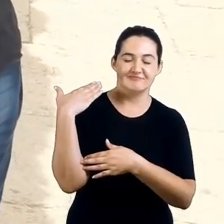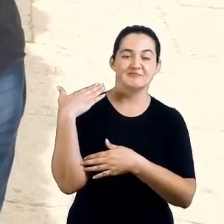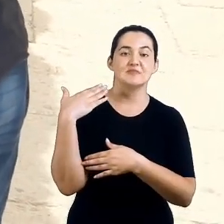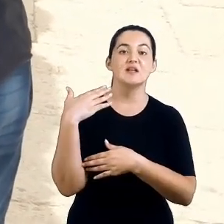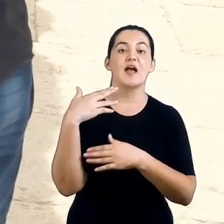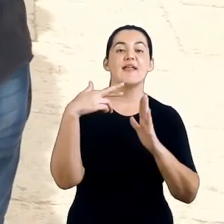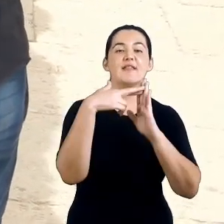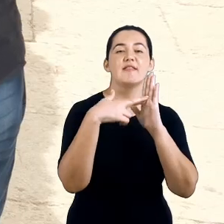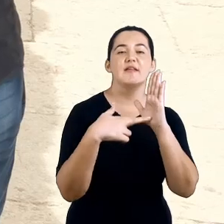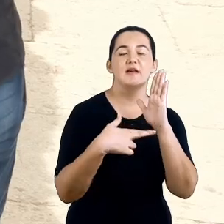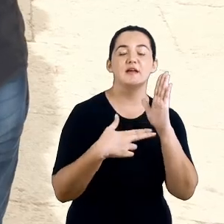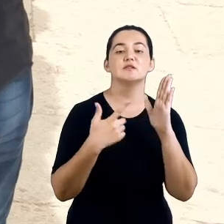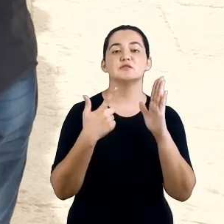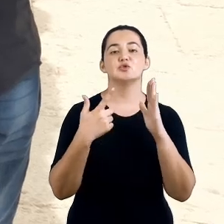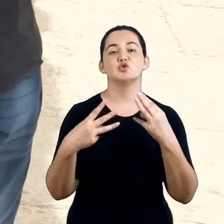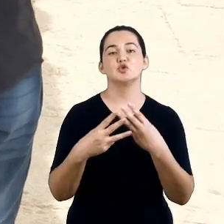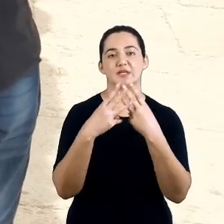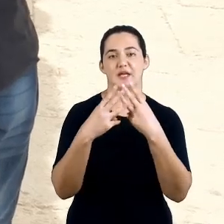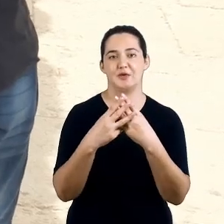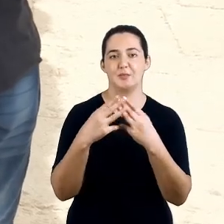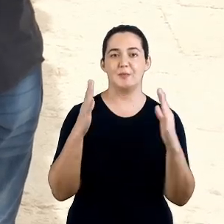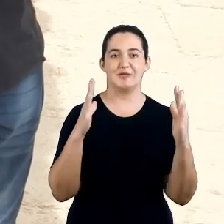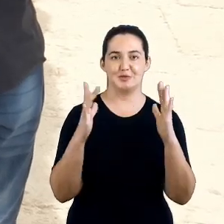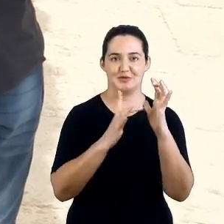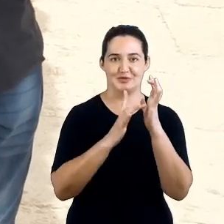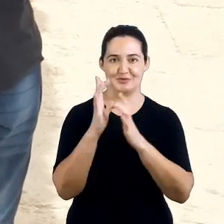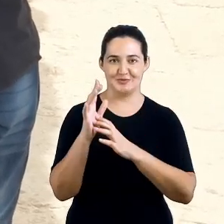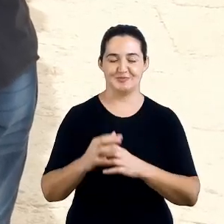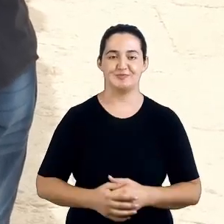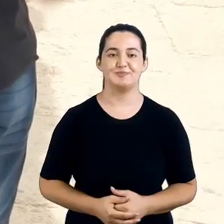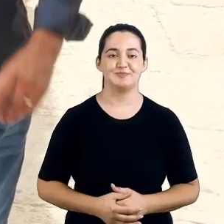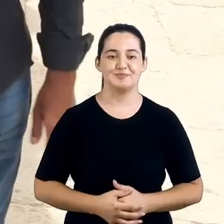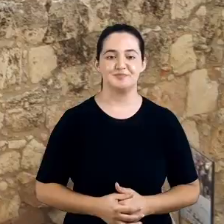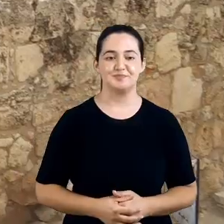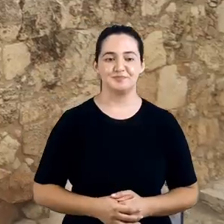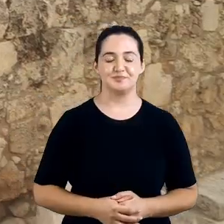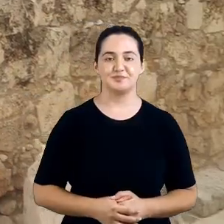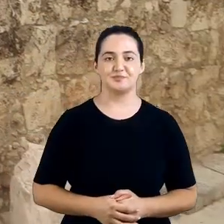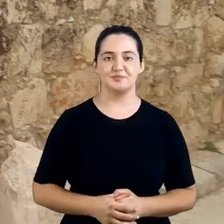também o ritual judaico dos dias de Jesus. Vamos lá?